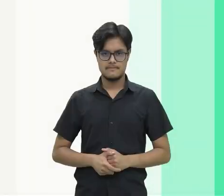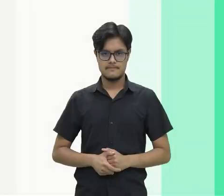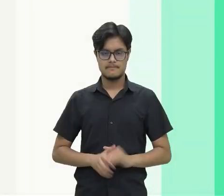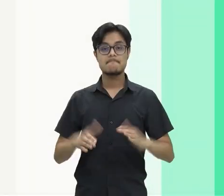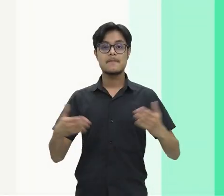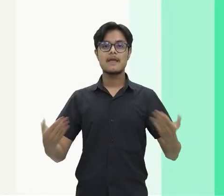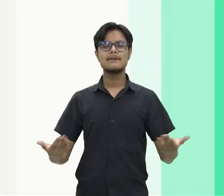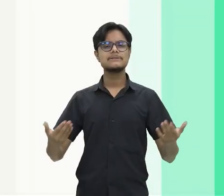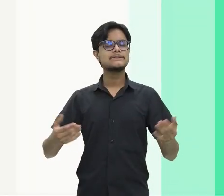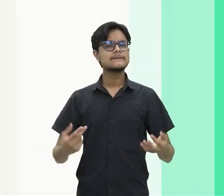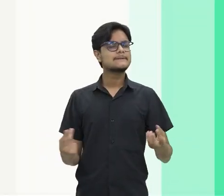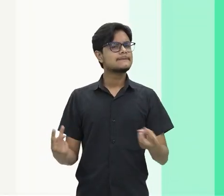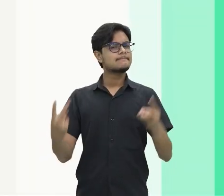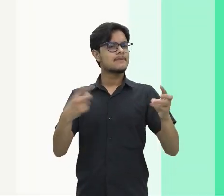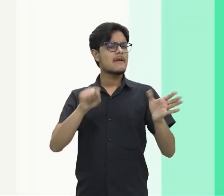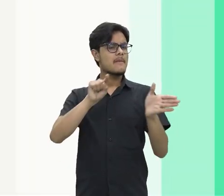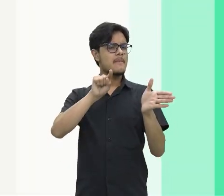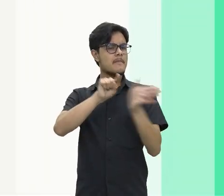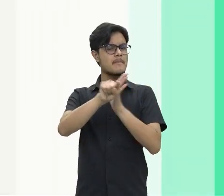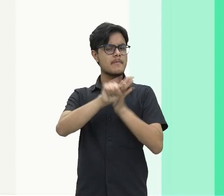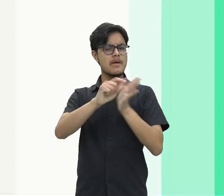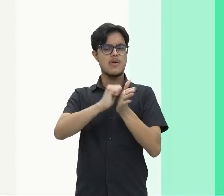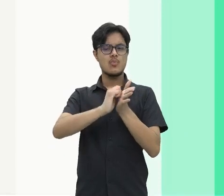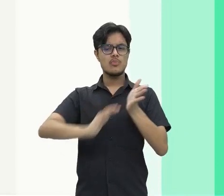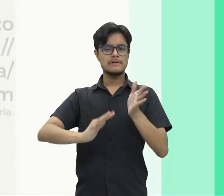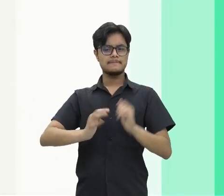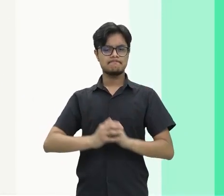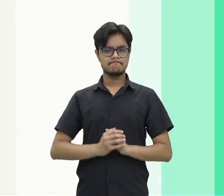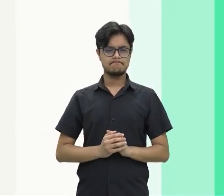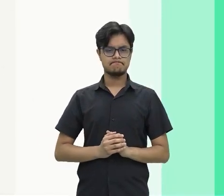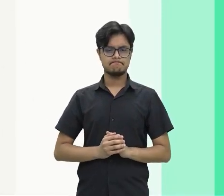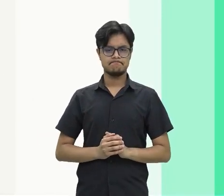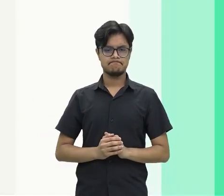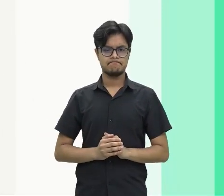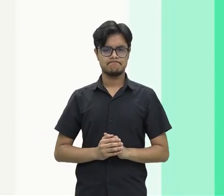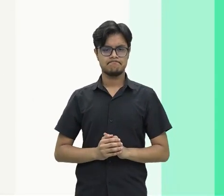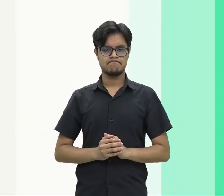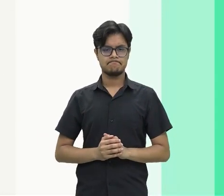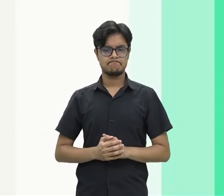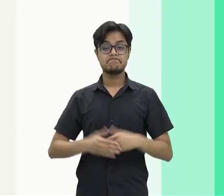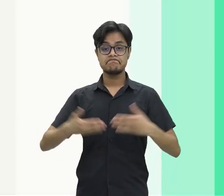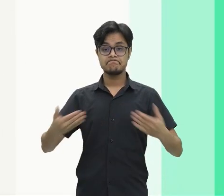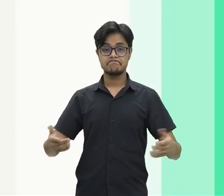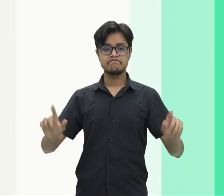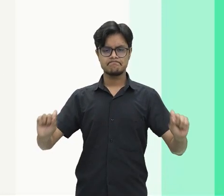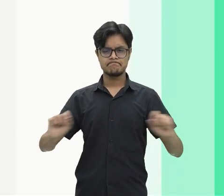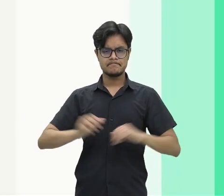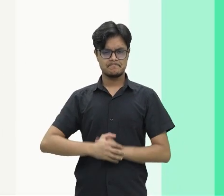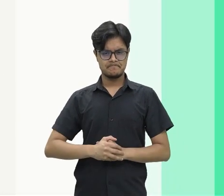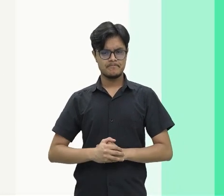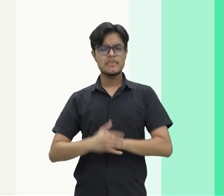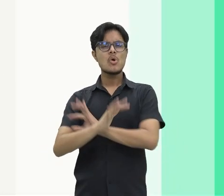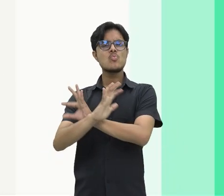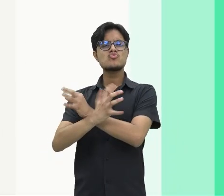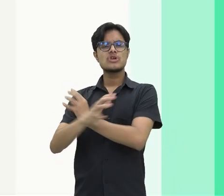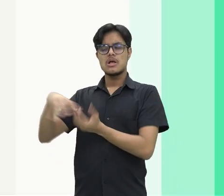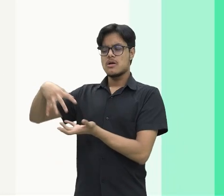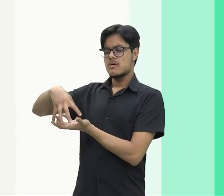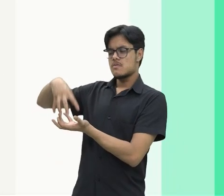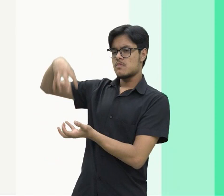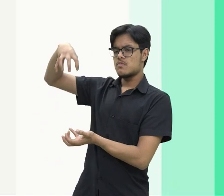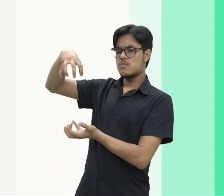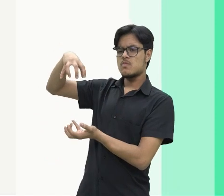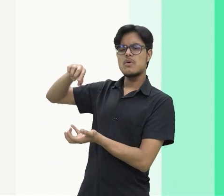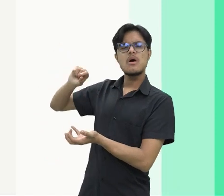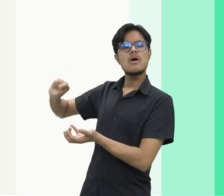Vamos agora observar a nossa questão do aplicando. Então, olha só, a nossa questão traz aí o seguinte: sabemos que o esqueleto de um